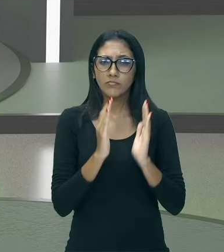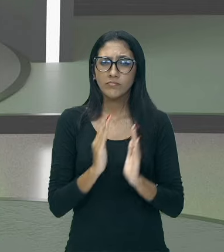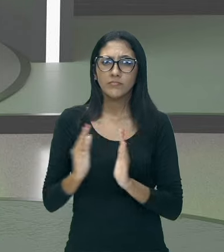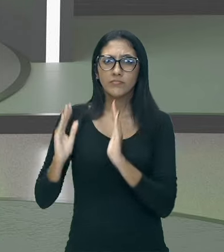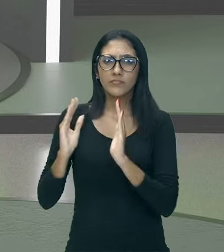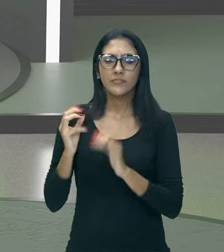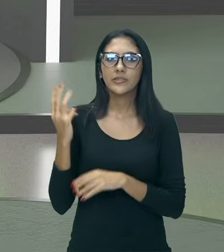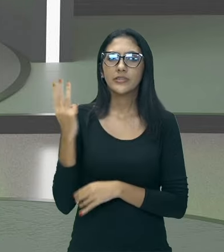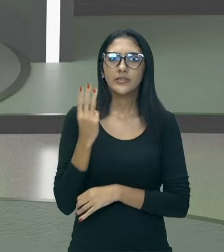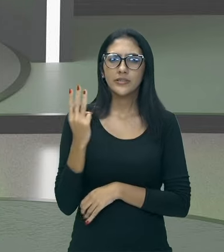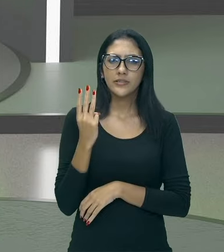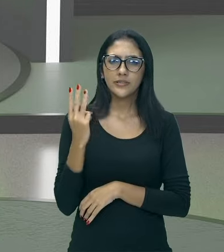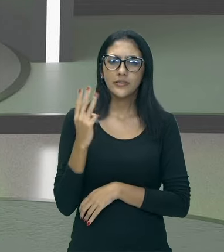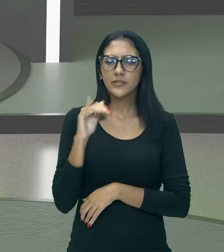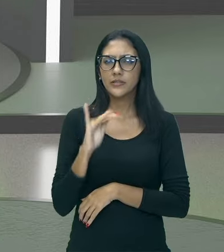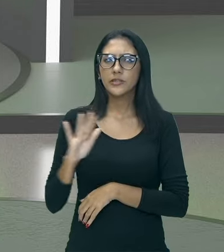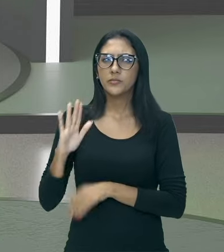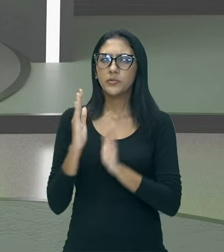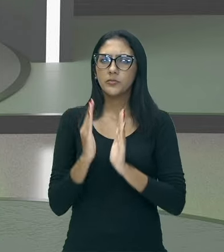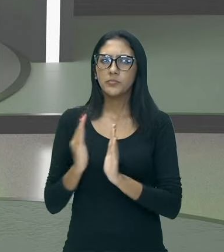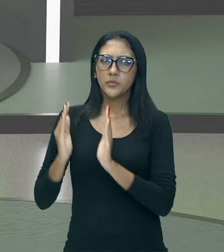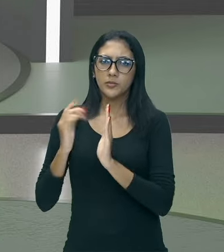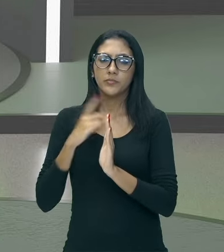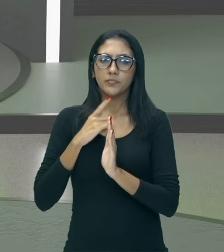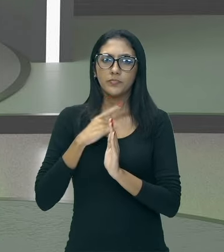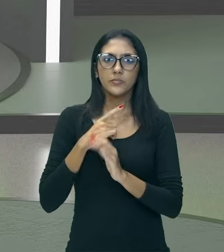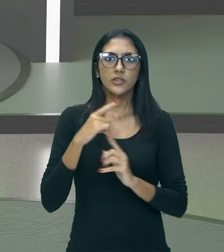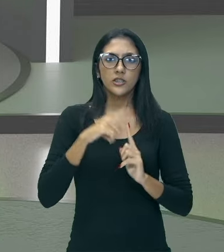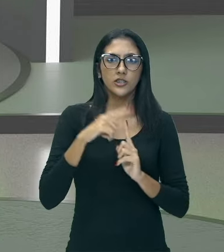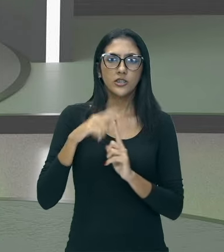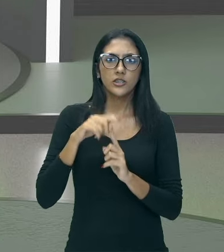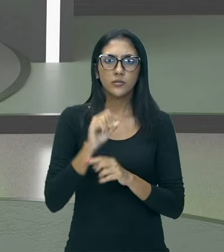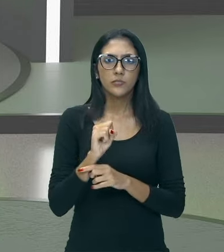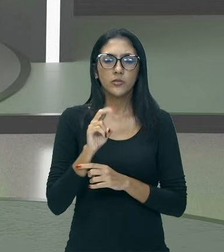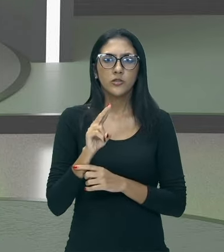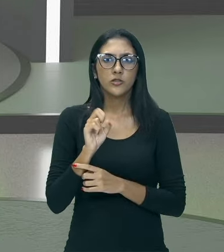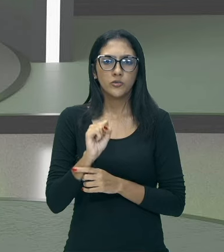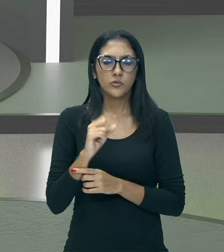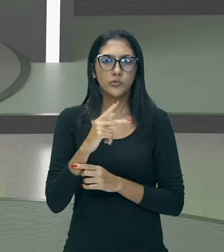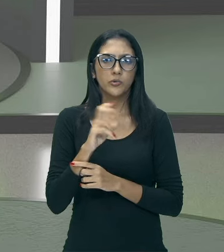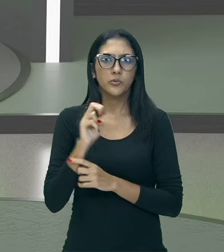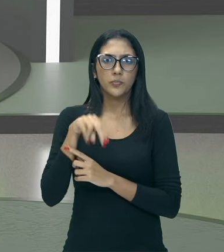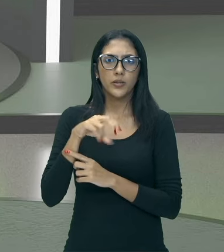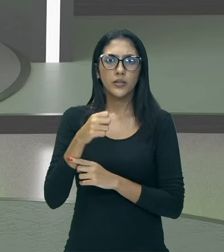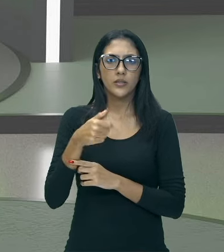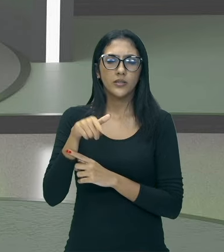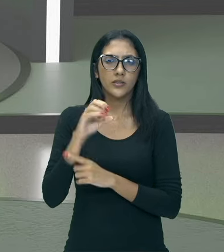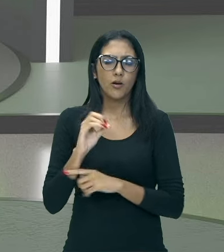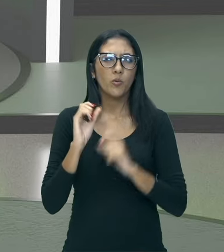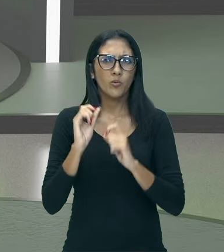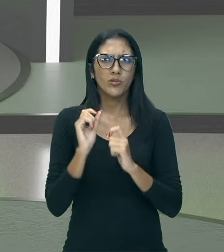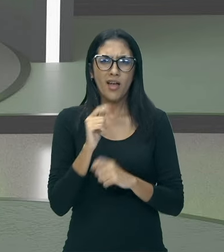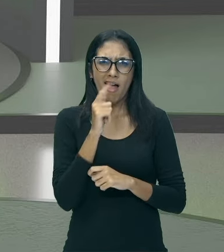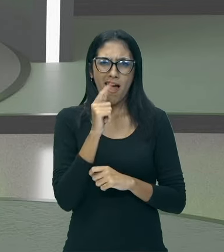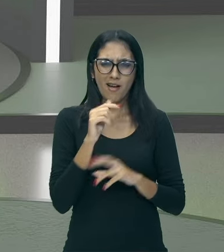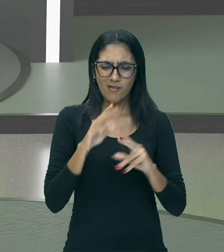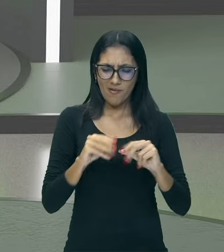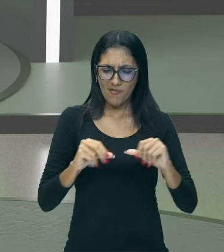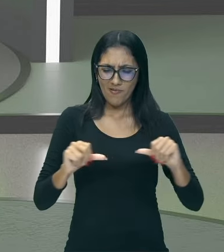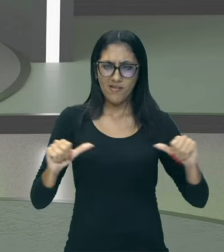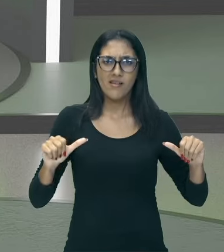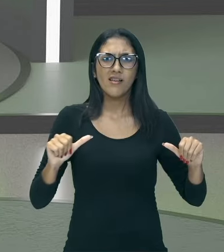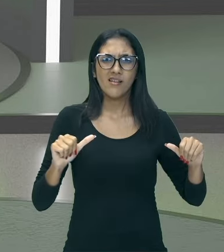aí 3, nós temos uma suspensão. Tal como a lama, ela é uma mistura heterogênea,